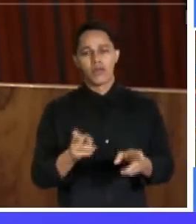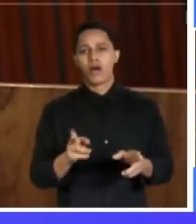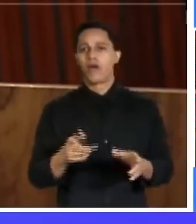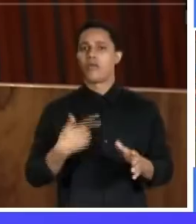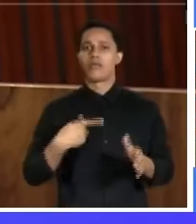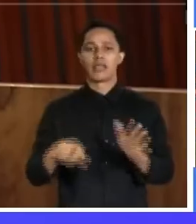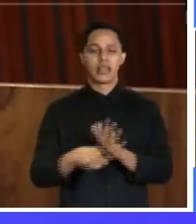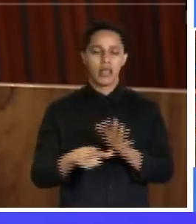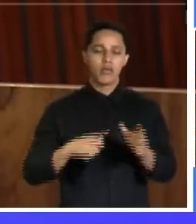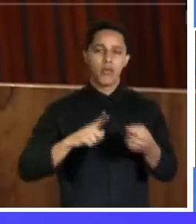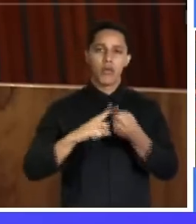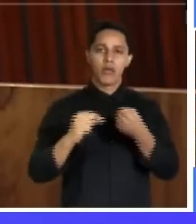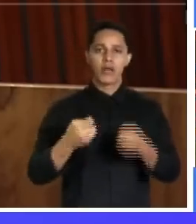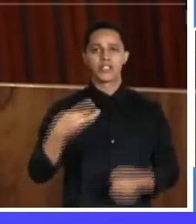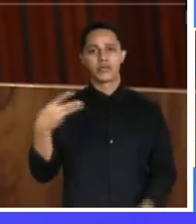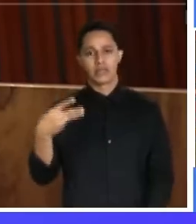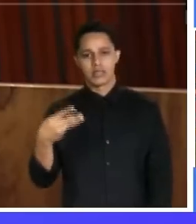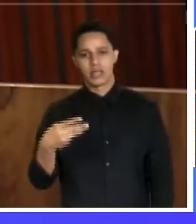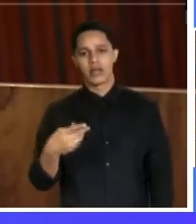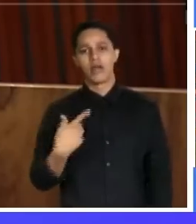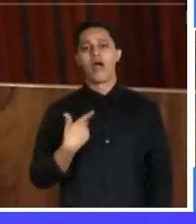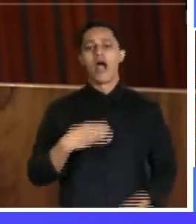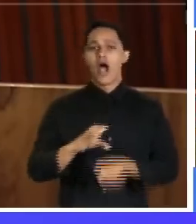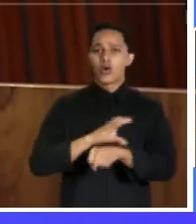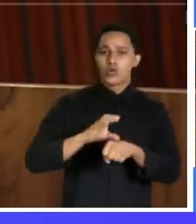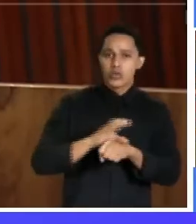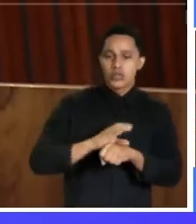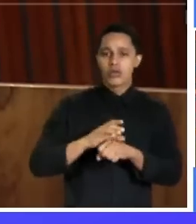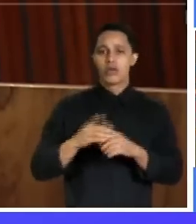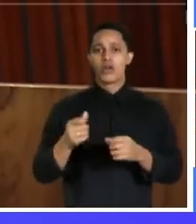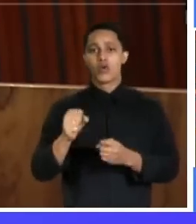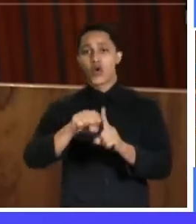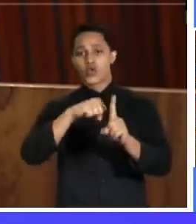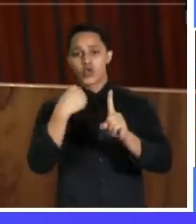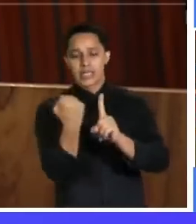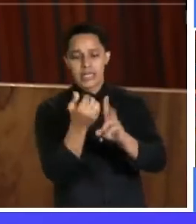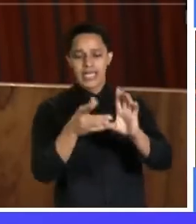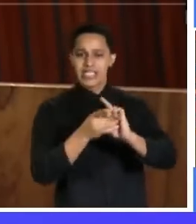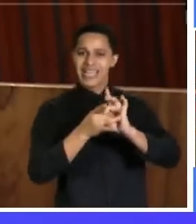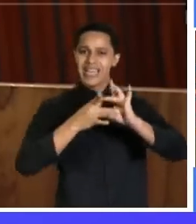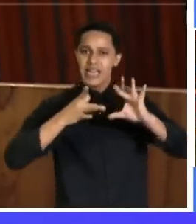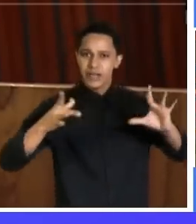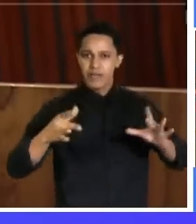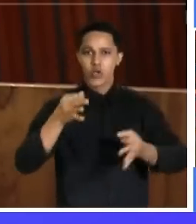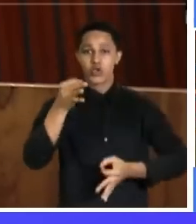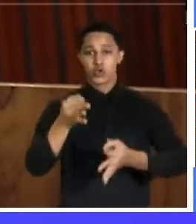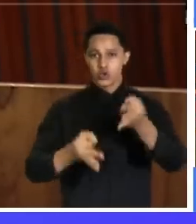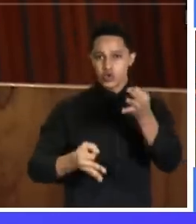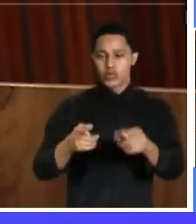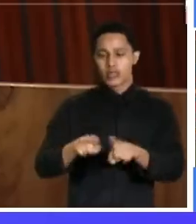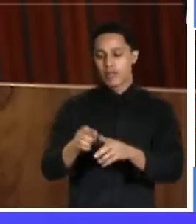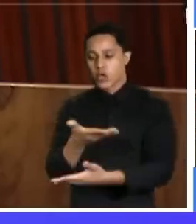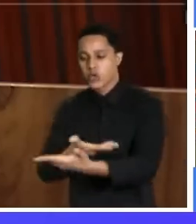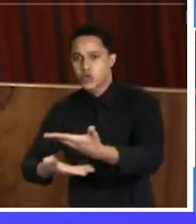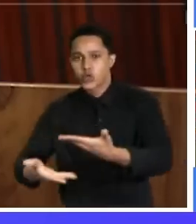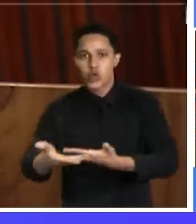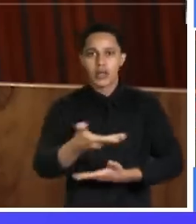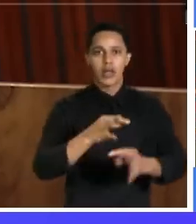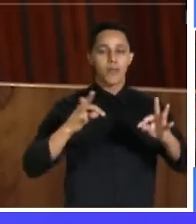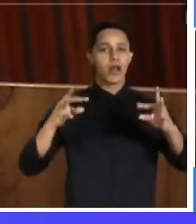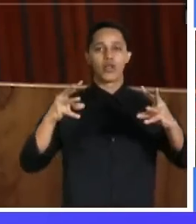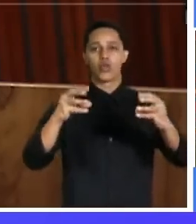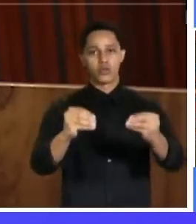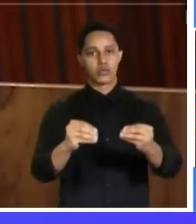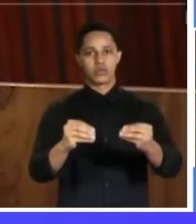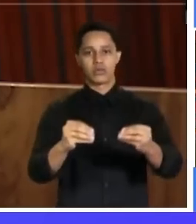que tenha um caráter penal um julgamento eleitoral significa dizer que o Alexandre Moraes está sinalizando está apontando